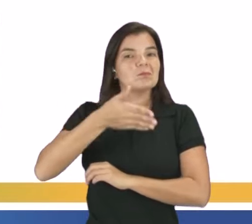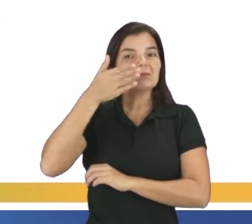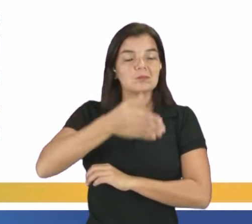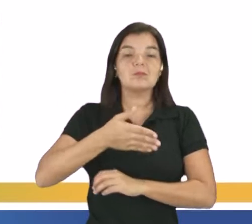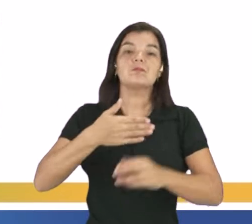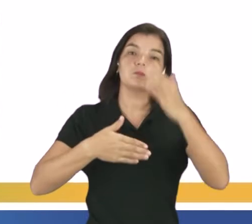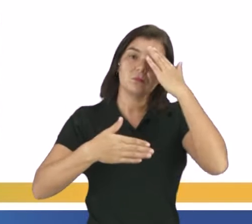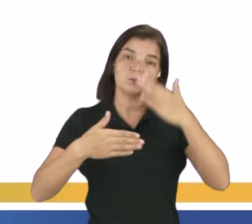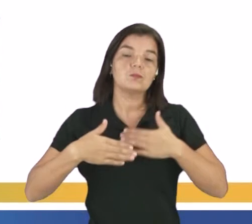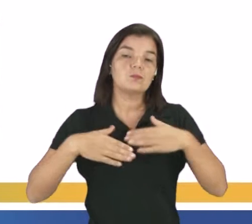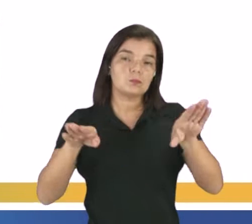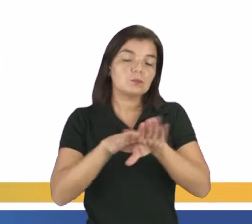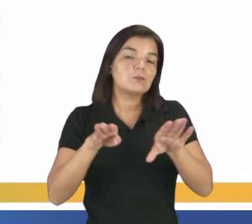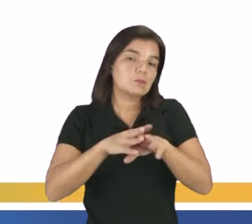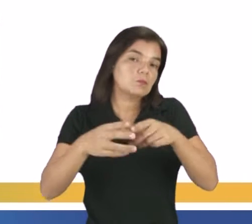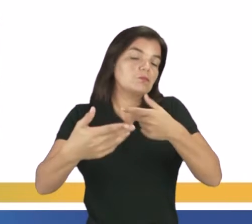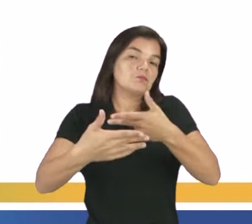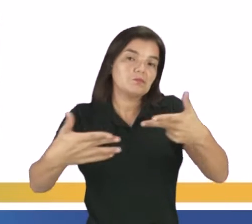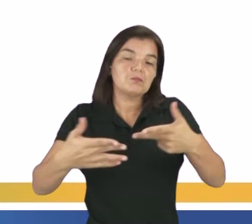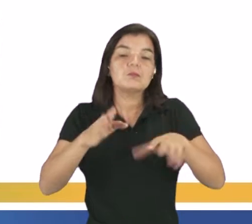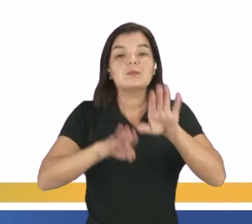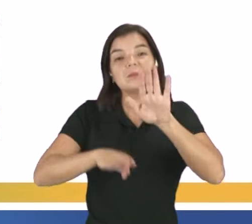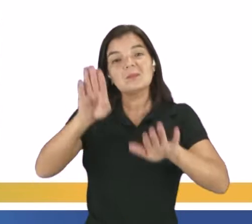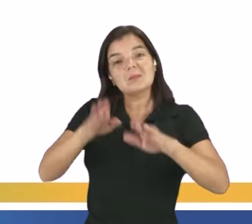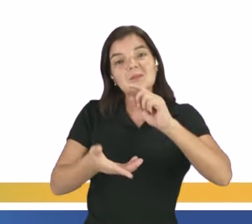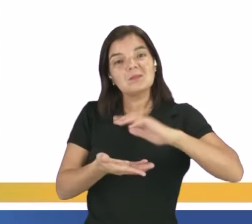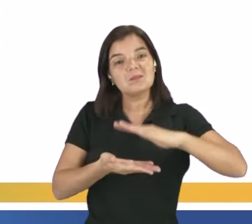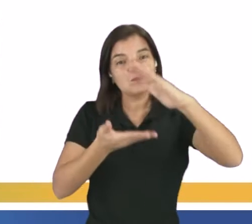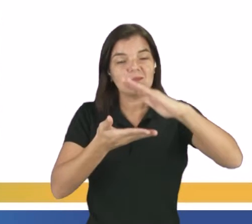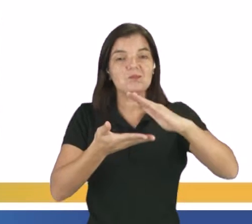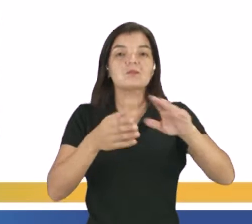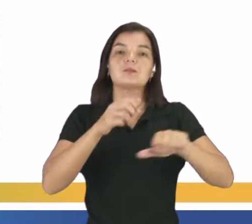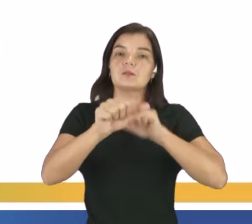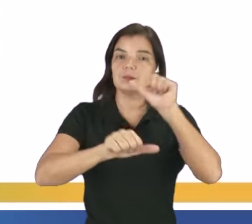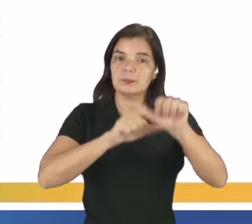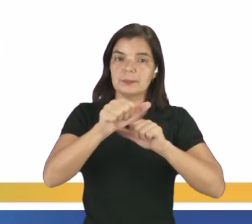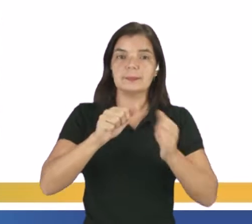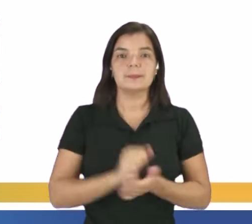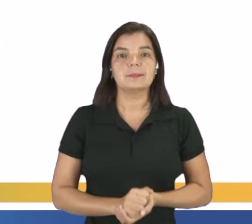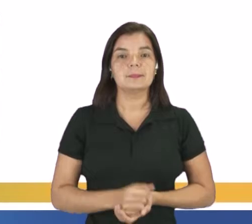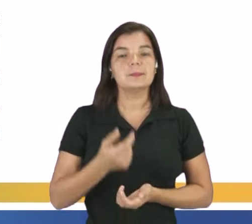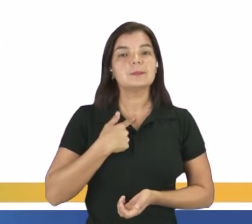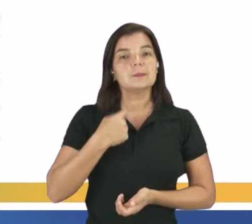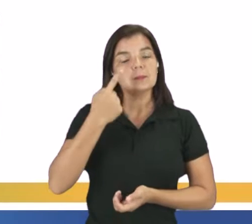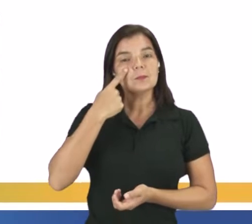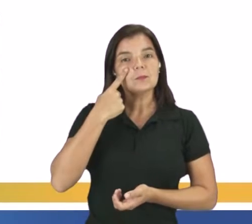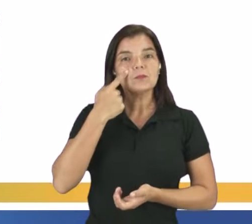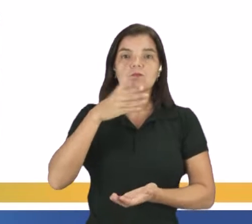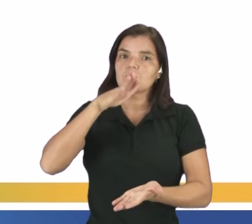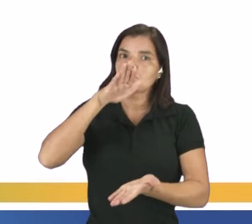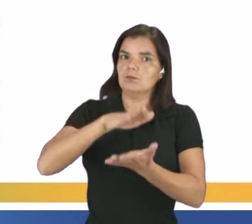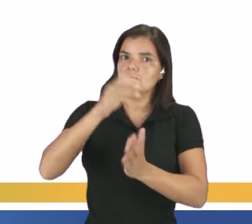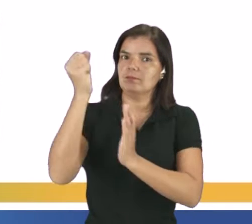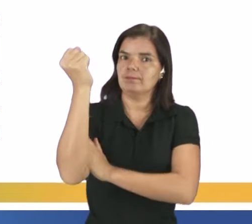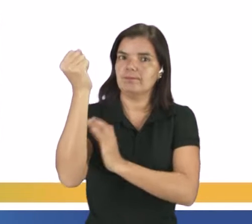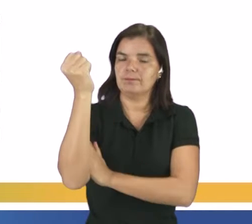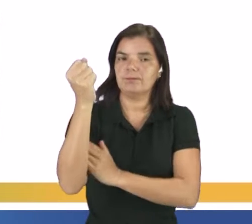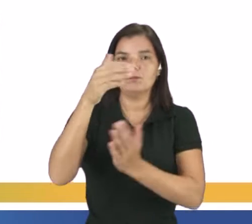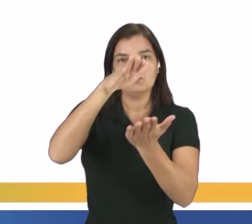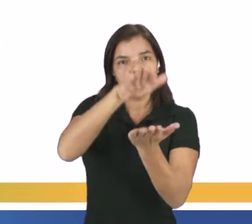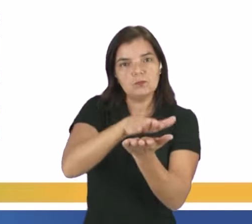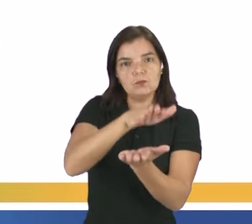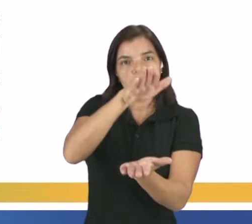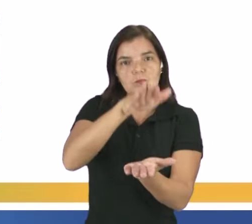do corpo, bem como do tamanho da deformação sofrida por ele. Quando aplicamos a força em corpos